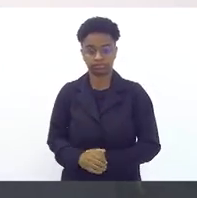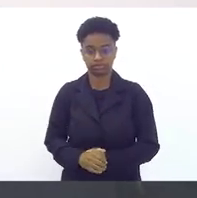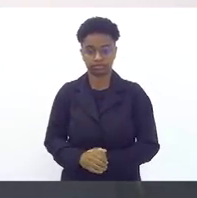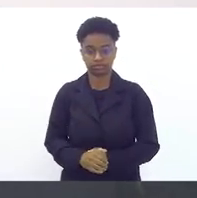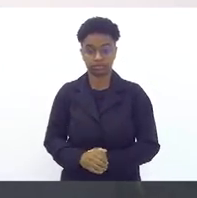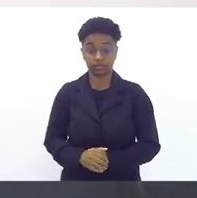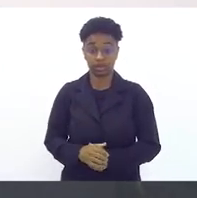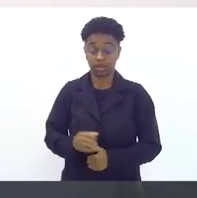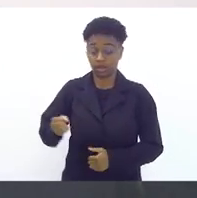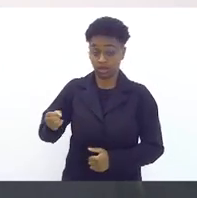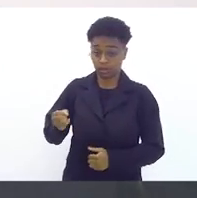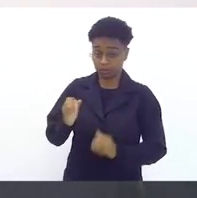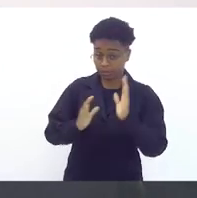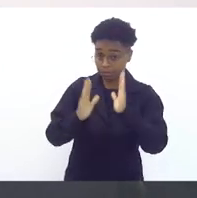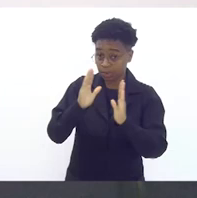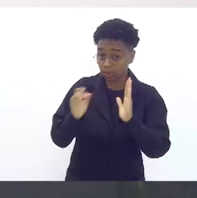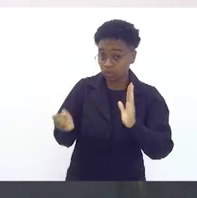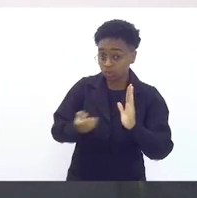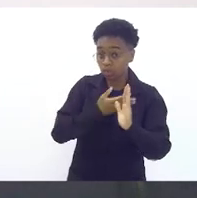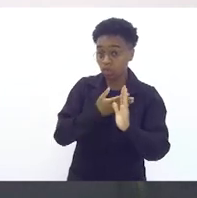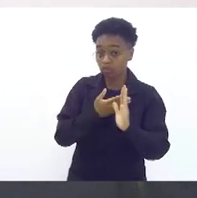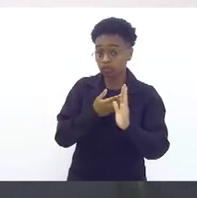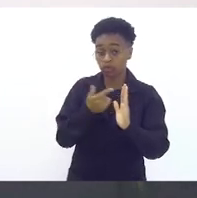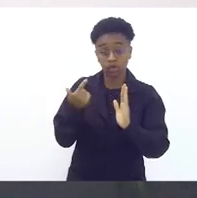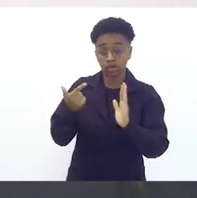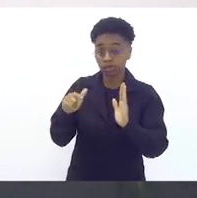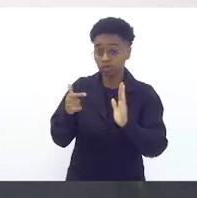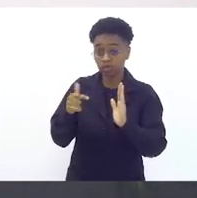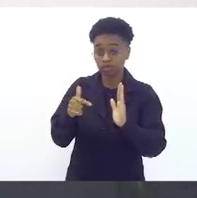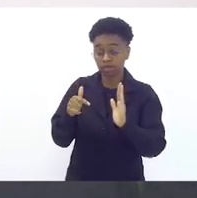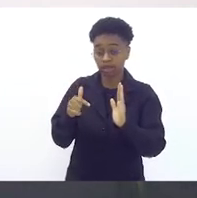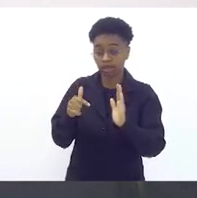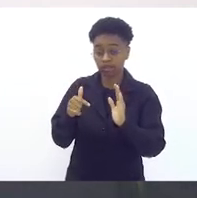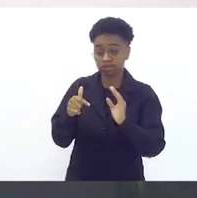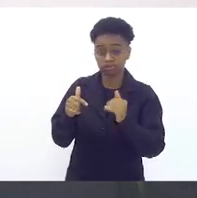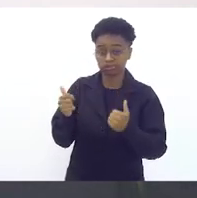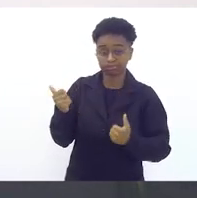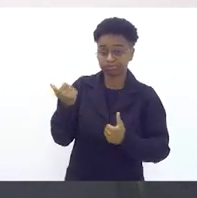Neste novo regime, não tem mais compensação financeira.